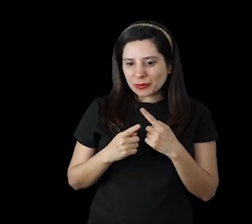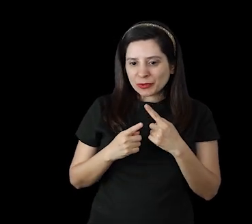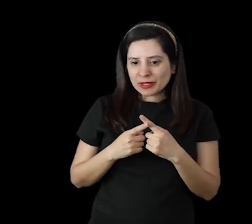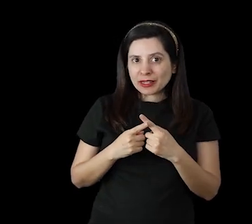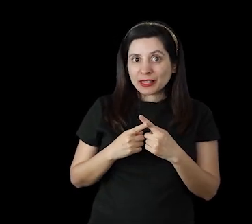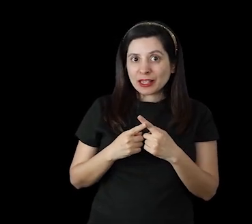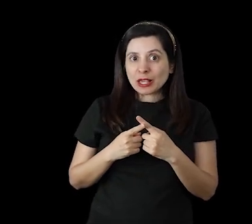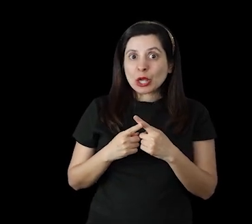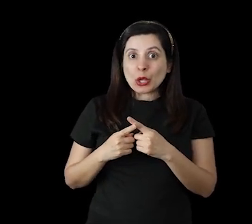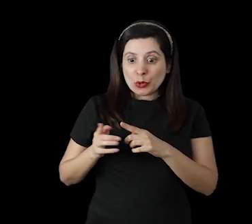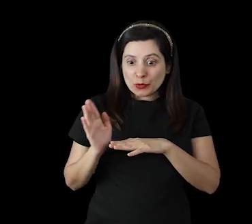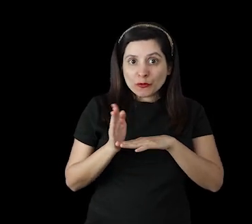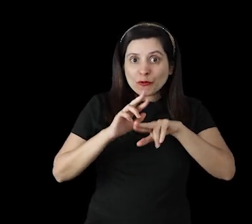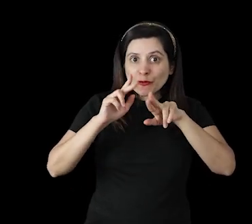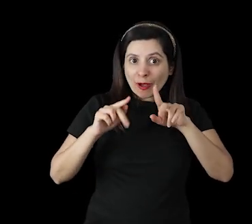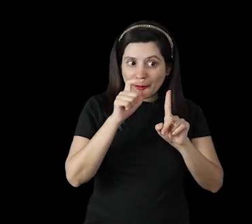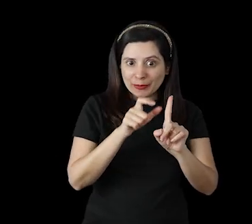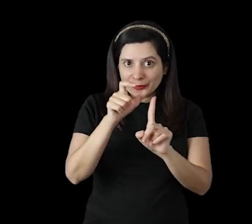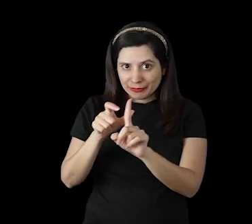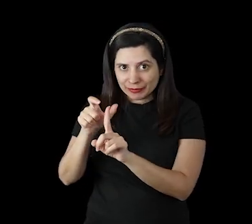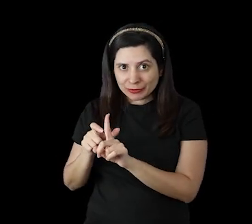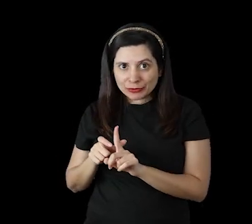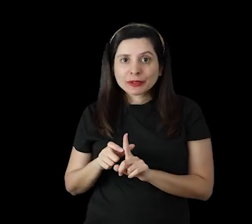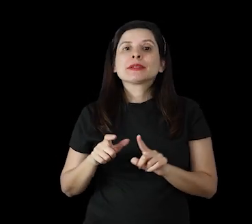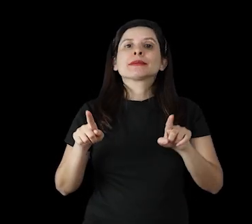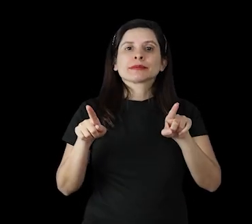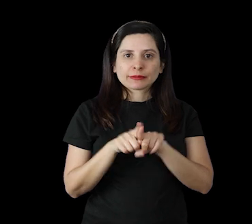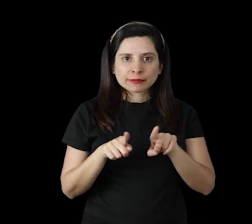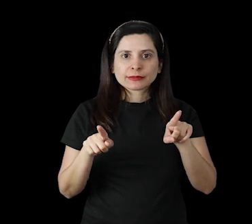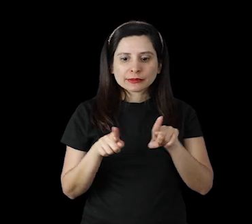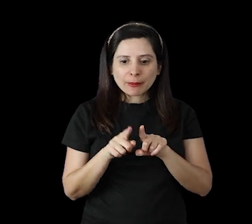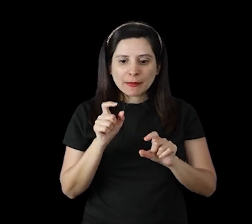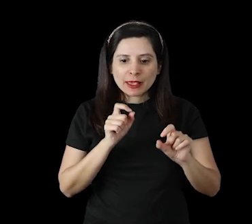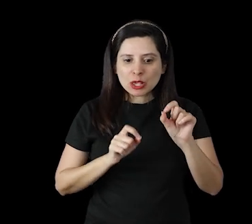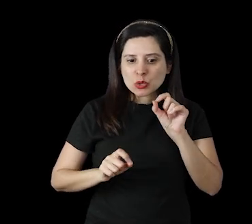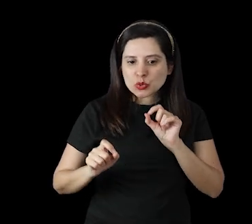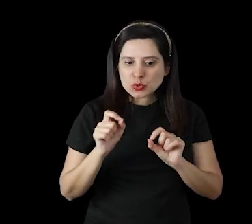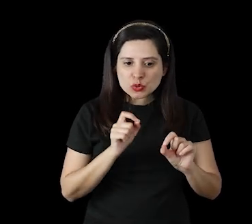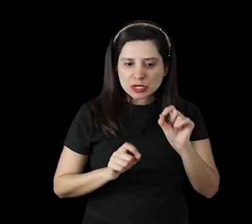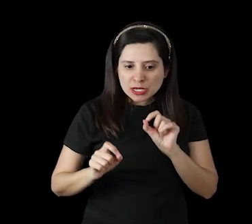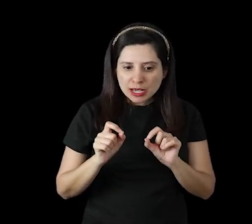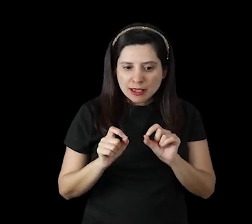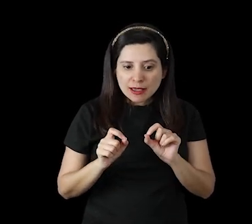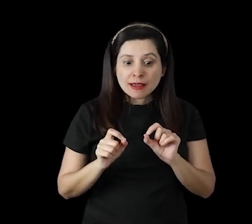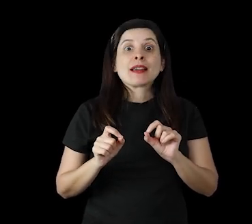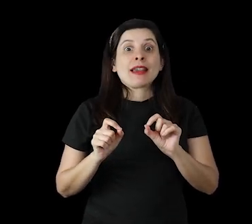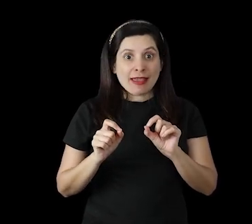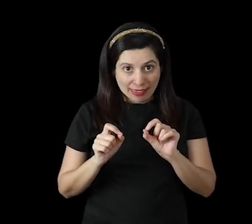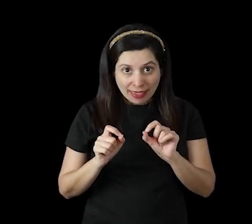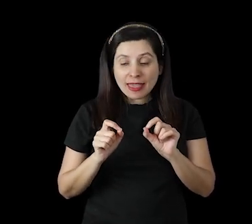num filme de múltiplos personagens, a gente tem também mini arcos, né? Tanto